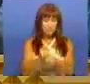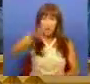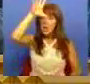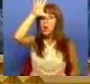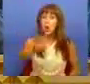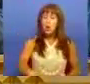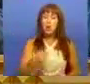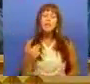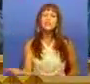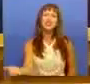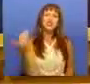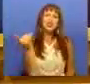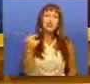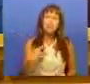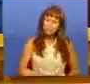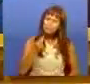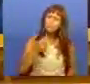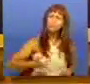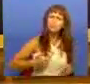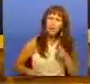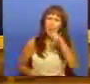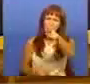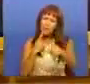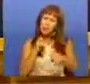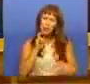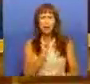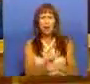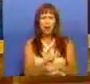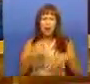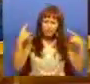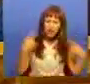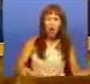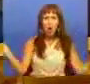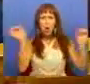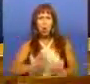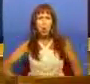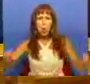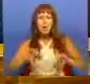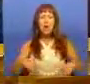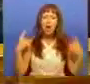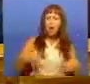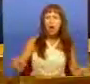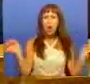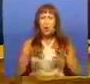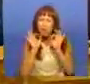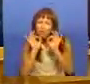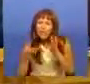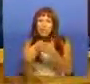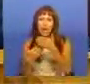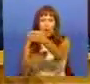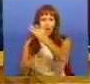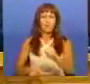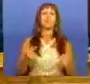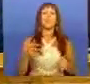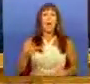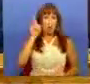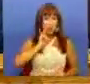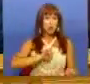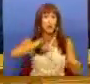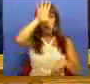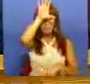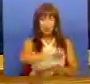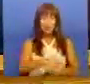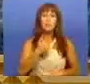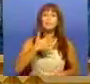Governo e espero que seja respondida a esta pergunta. Há ou não, houve ou não houve favorecimento? Agora, Sra. Ministra,